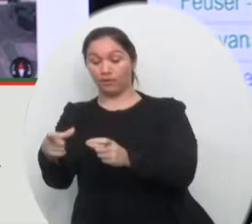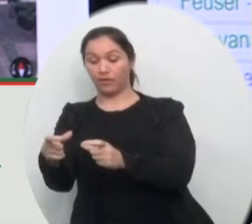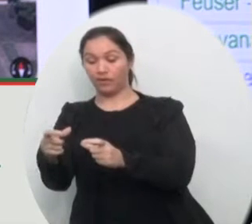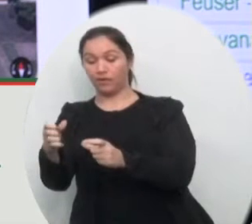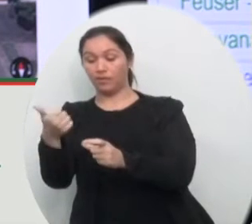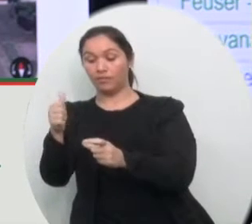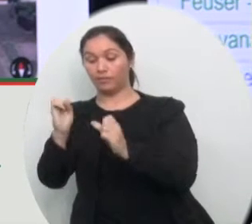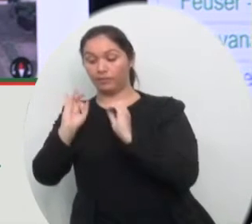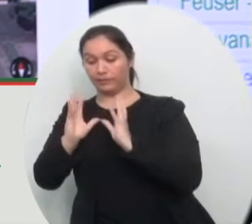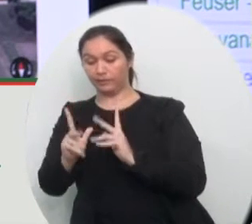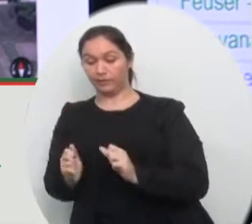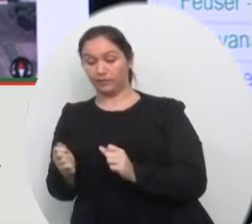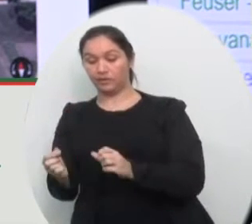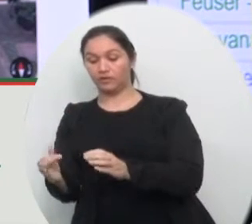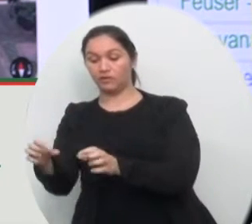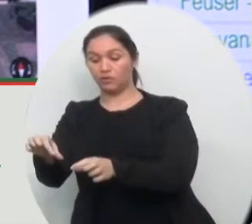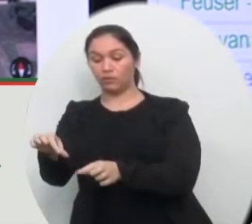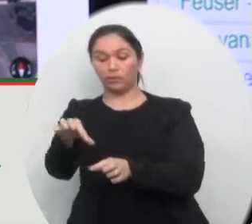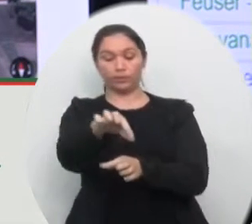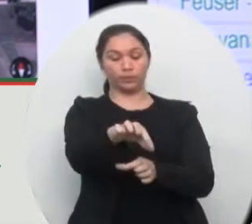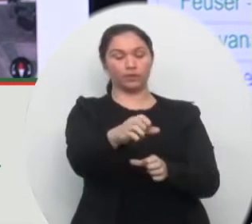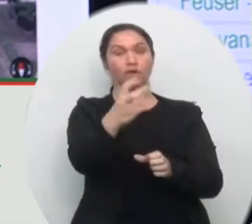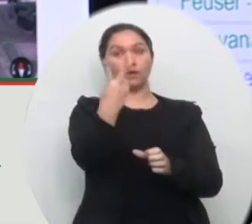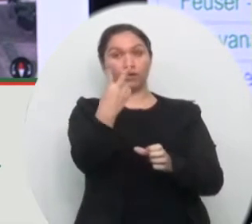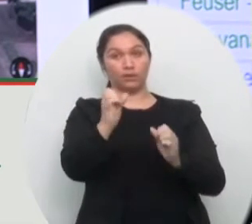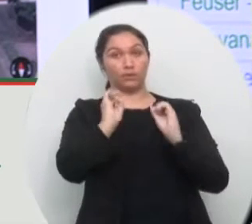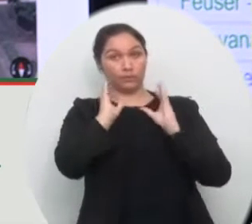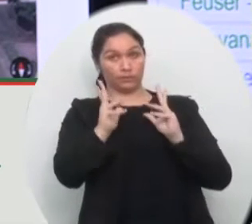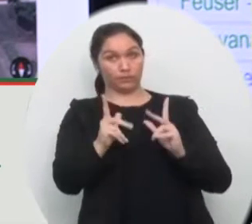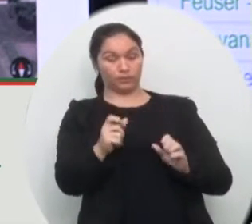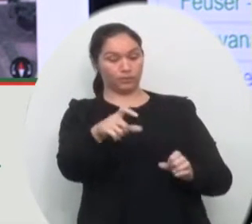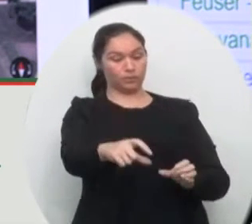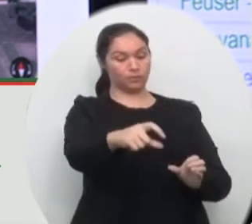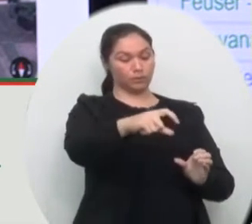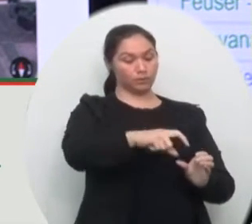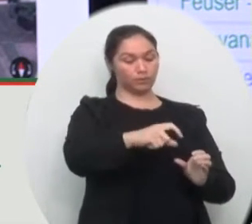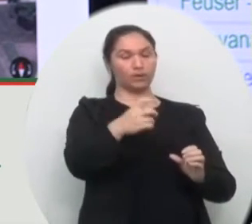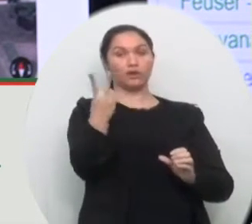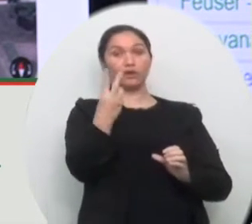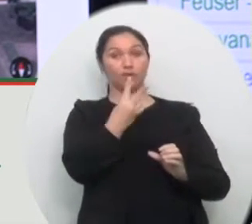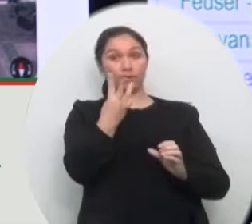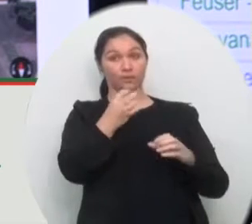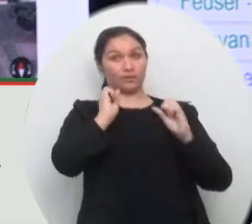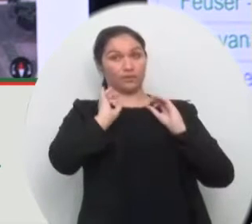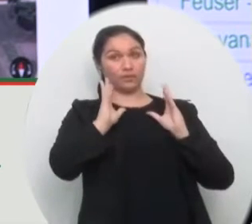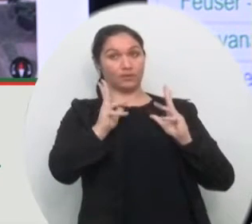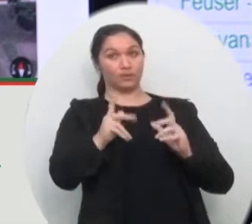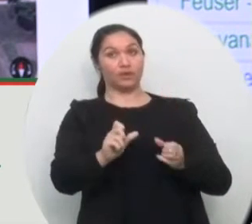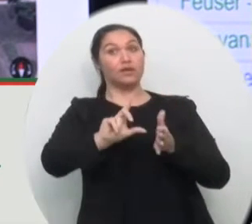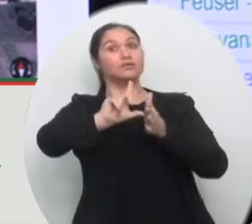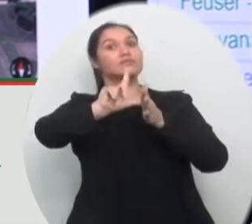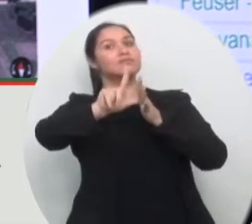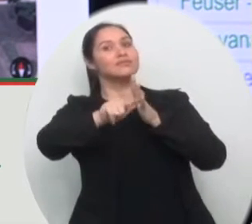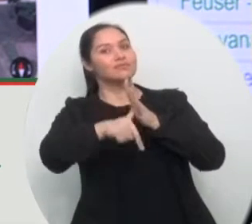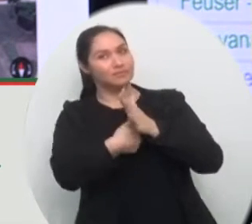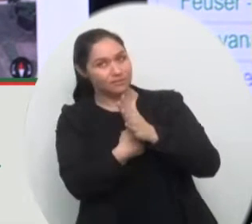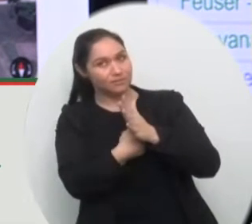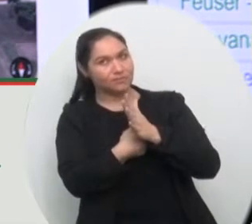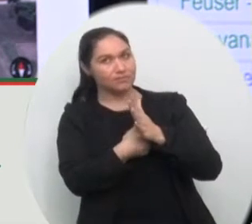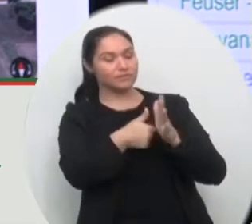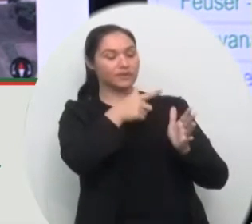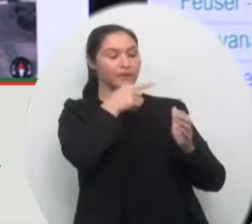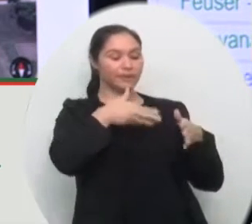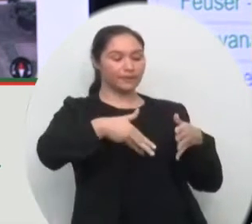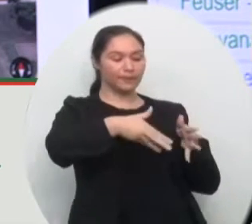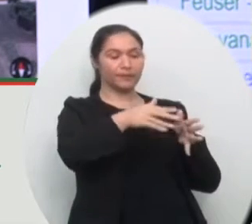depois para o terceiro. Tá? E depois desse aqui, bombeado para o Rio Sangão. Dentro